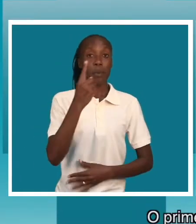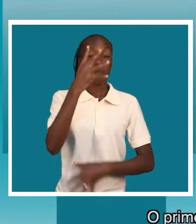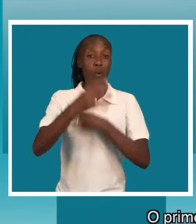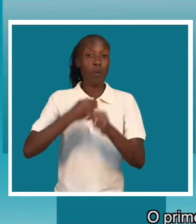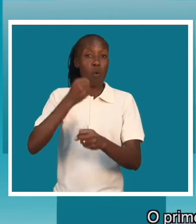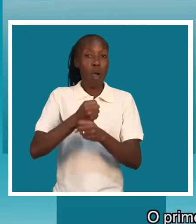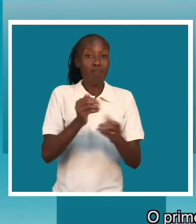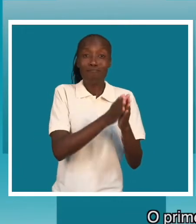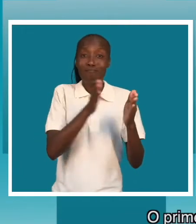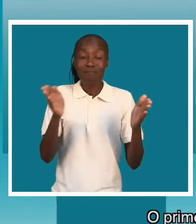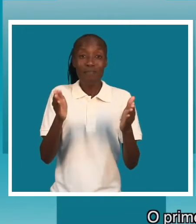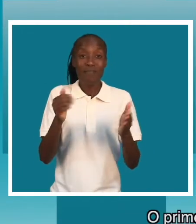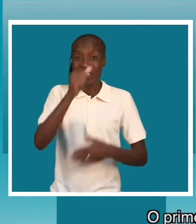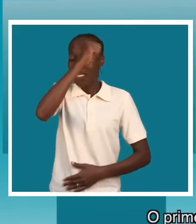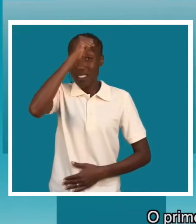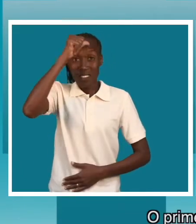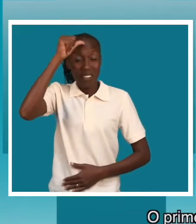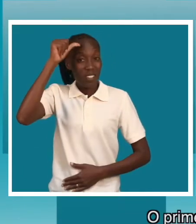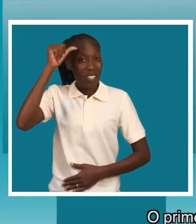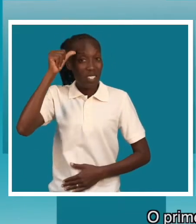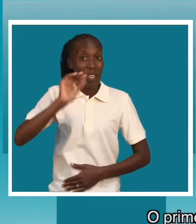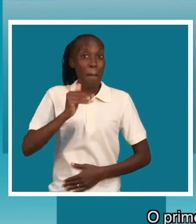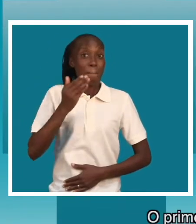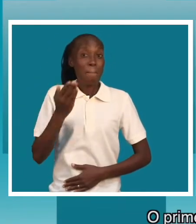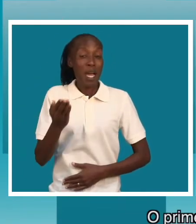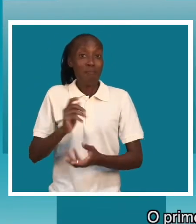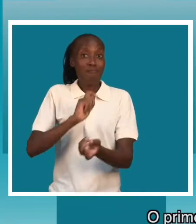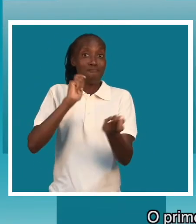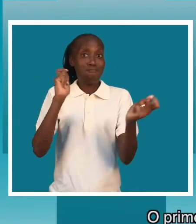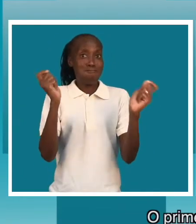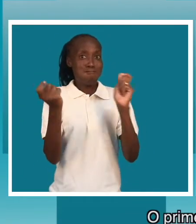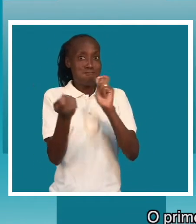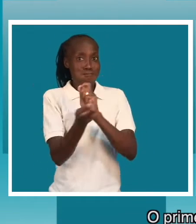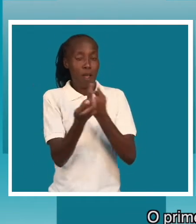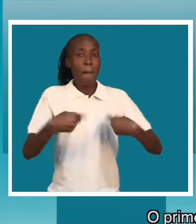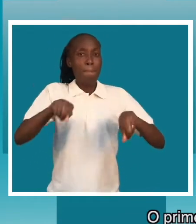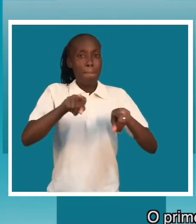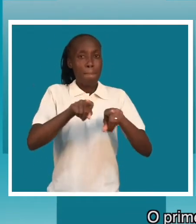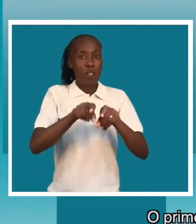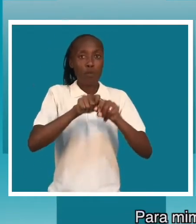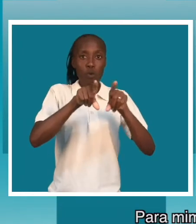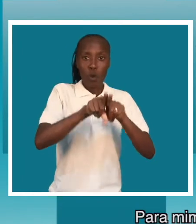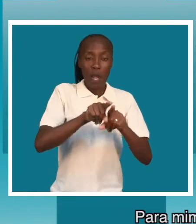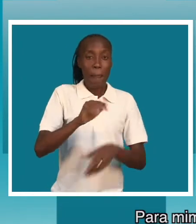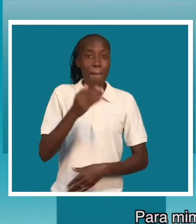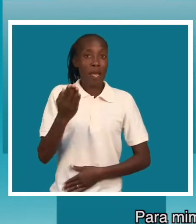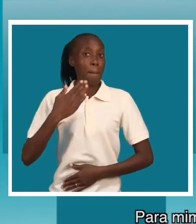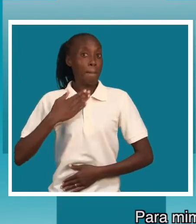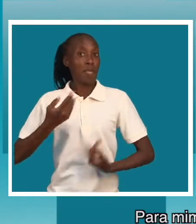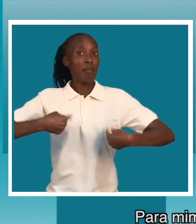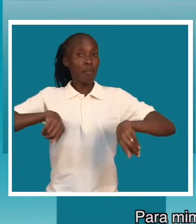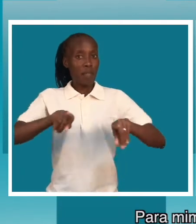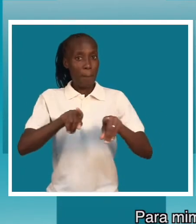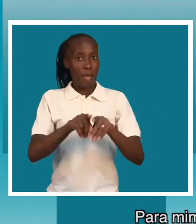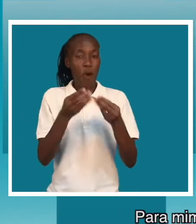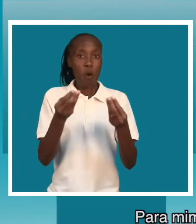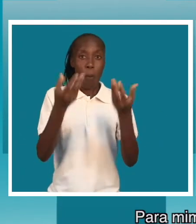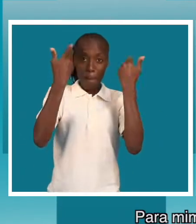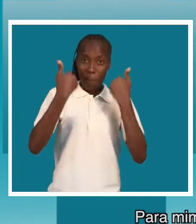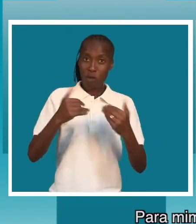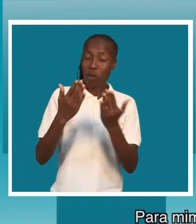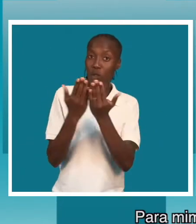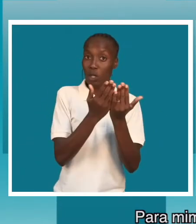primeiro ano não foi assim tão fácil para adaptação, mesmo para os colegas, para mim também, não é? Como